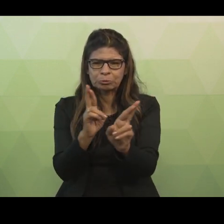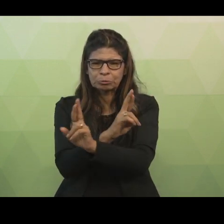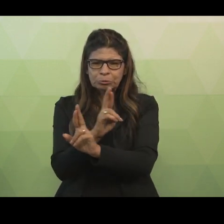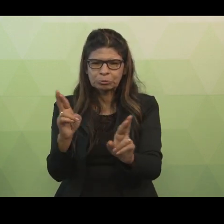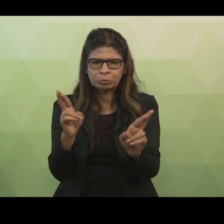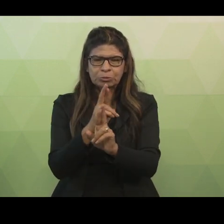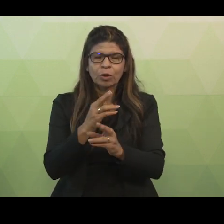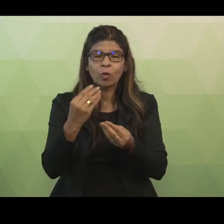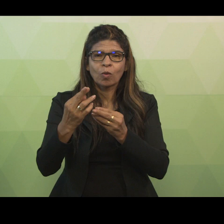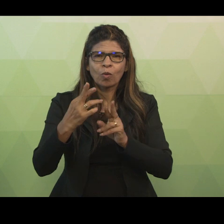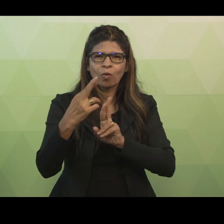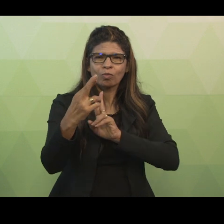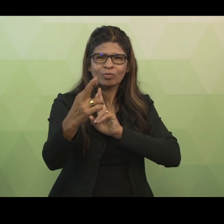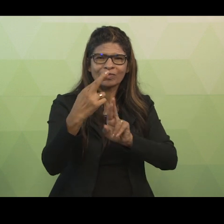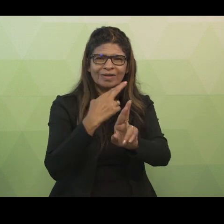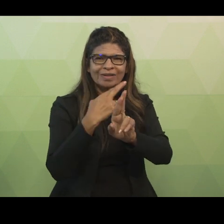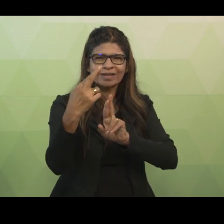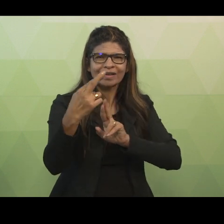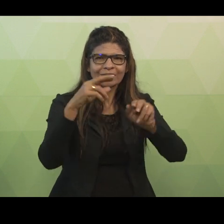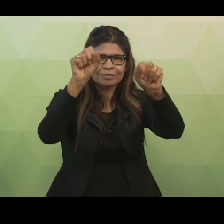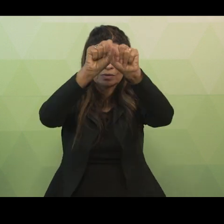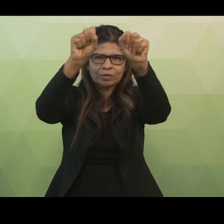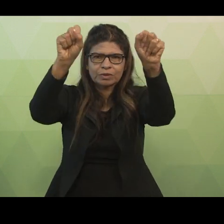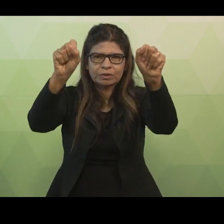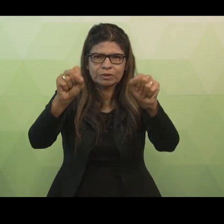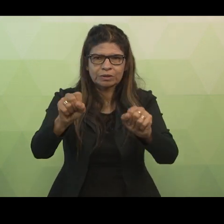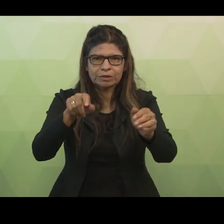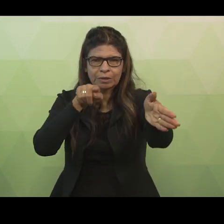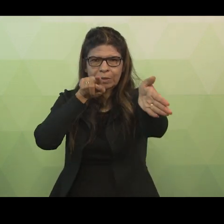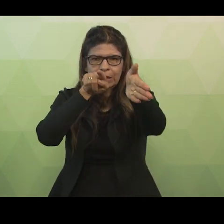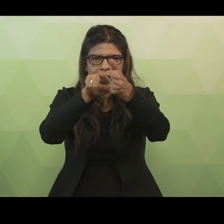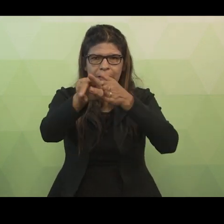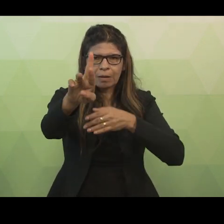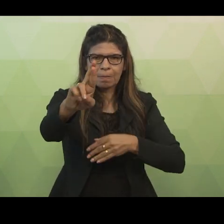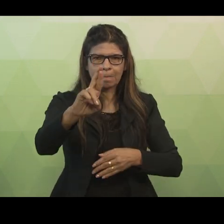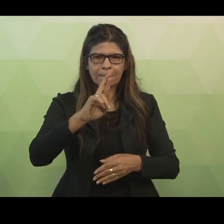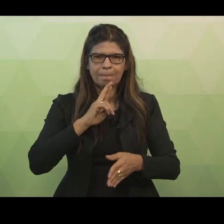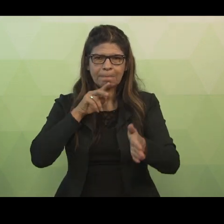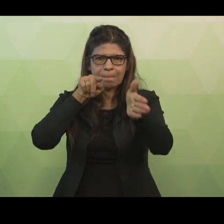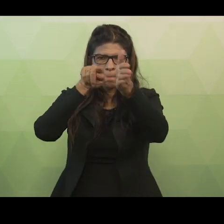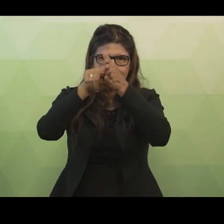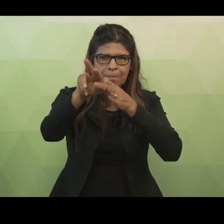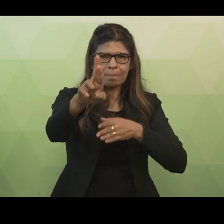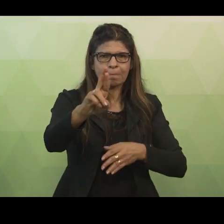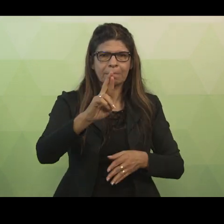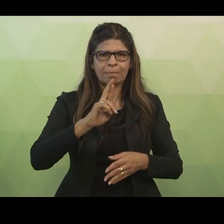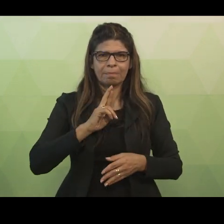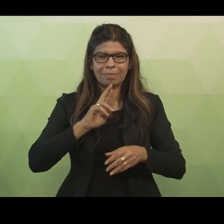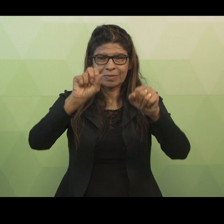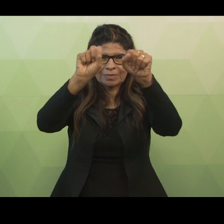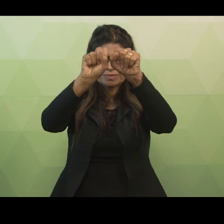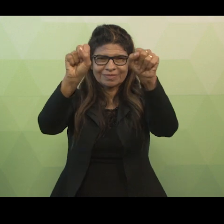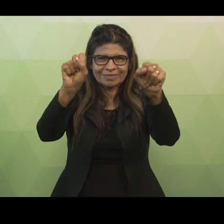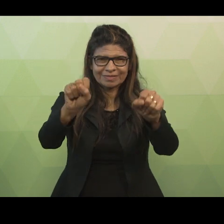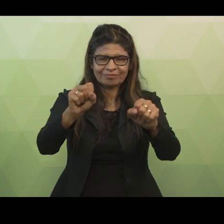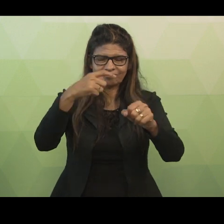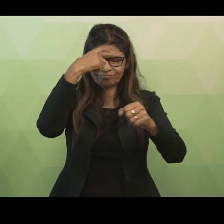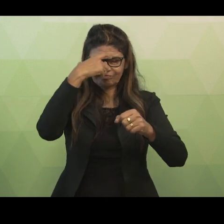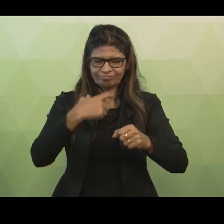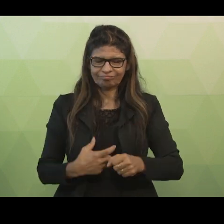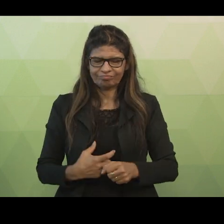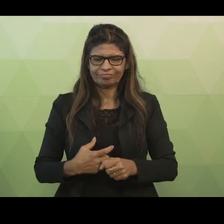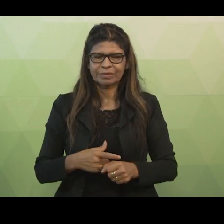Cursistas. Durante as nossas aulas, estudamos os principais passos a serem identificados no processo de análise de